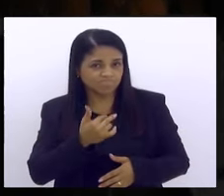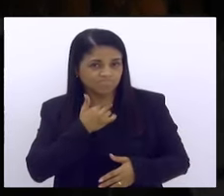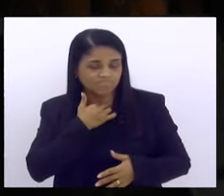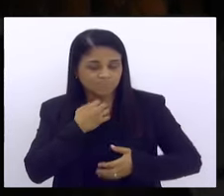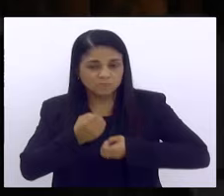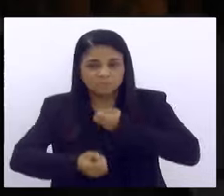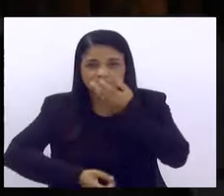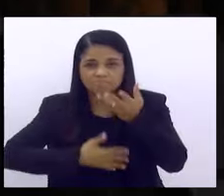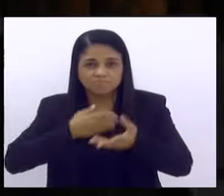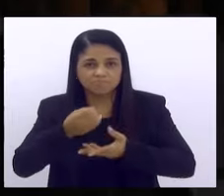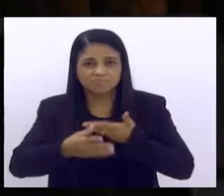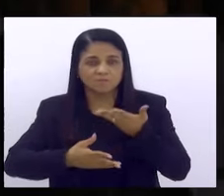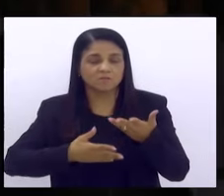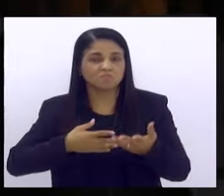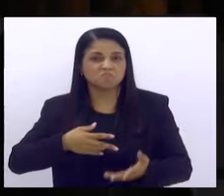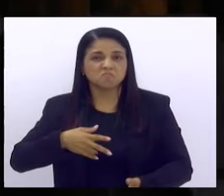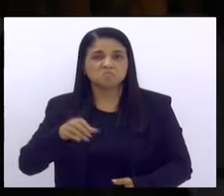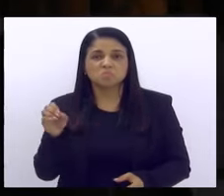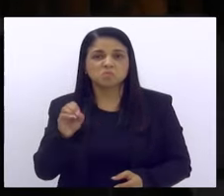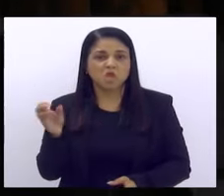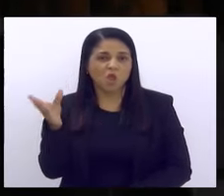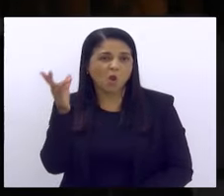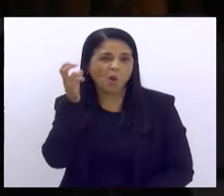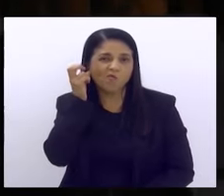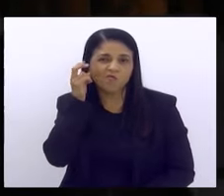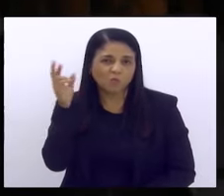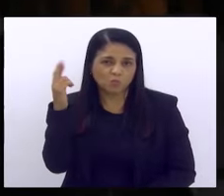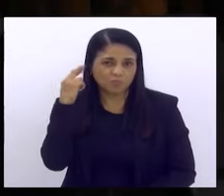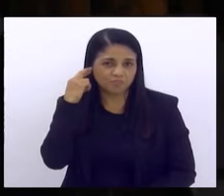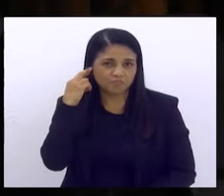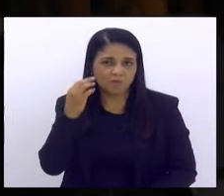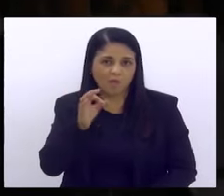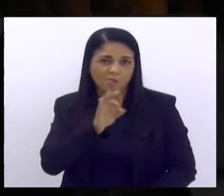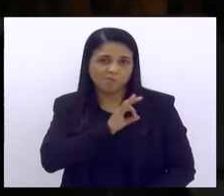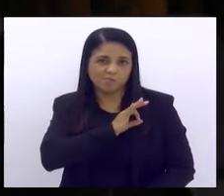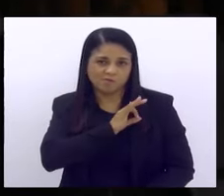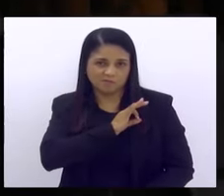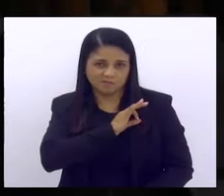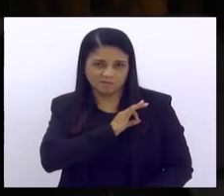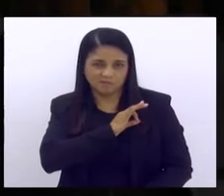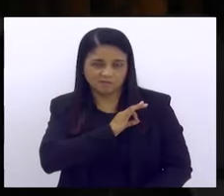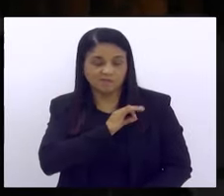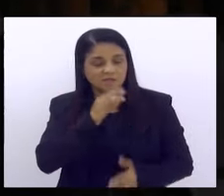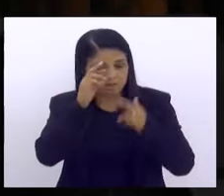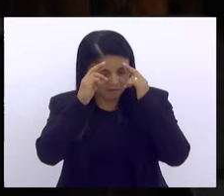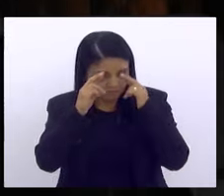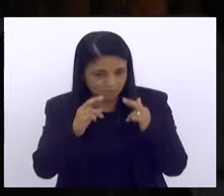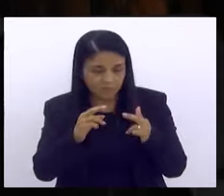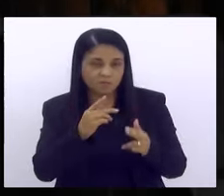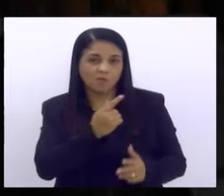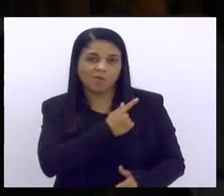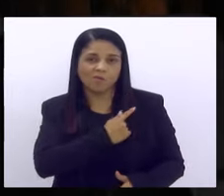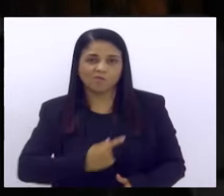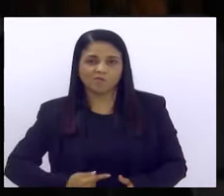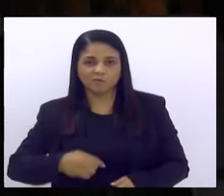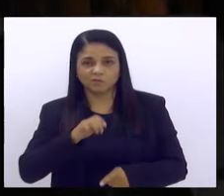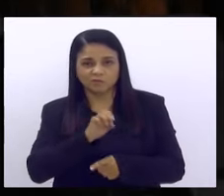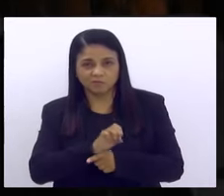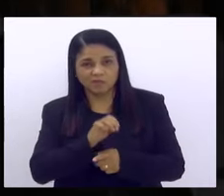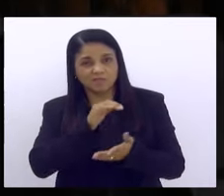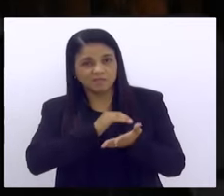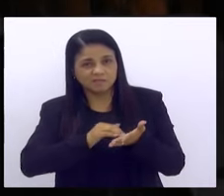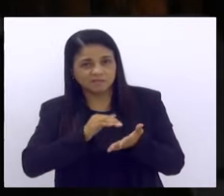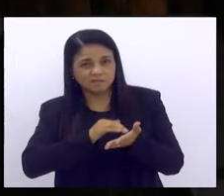teve ouvidos perante a Polícia Militar, e da mesma forma, com todo respeito ao governo do Estado, que faço críticas à